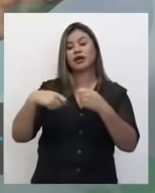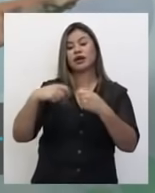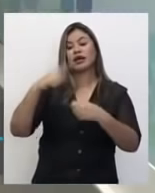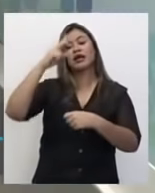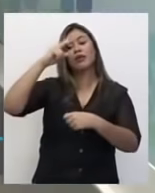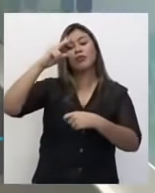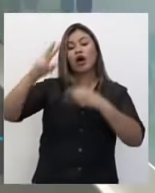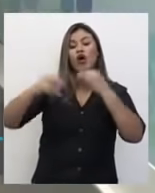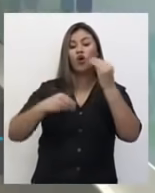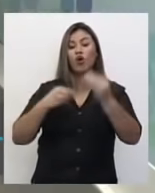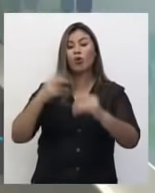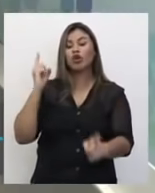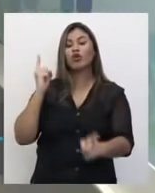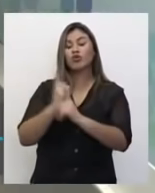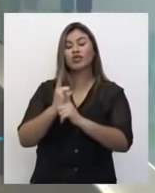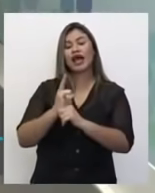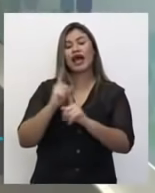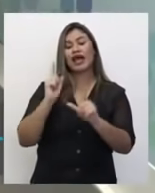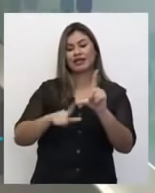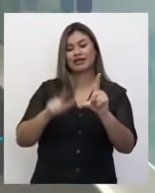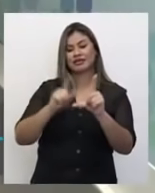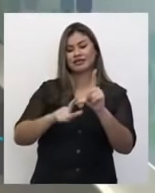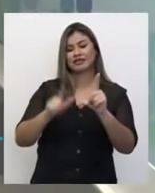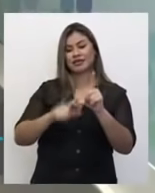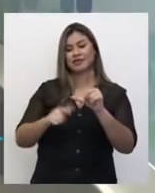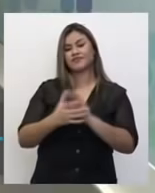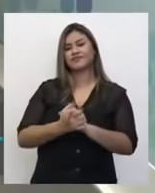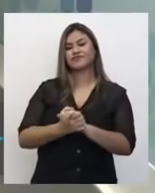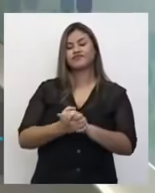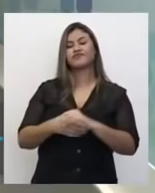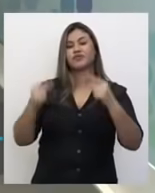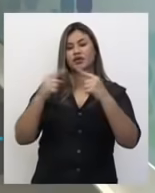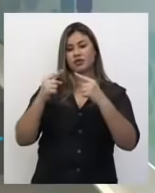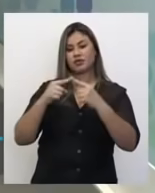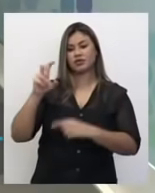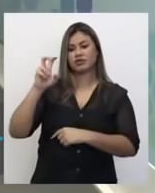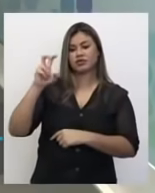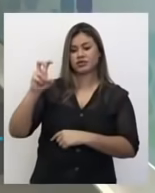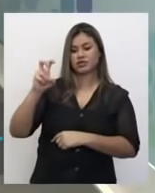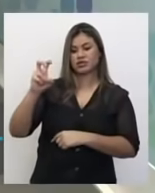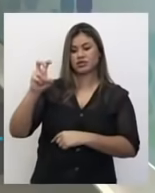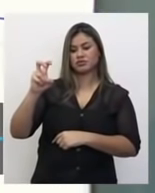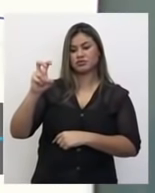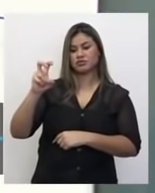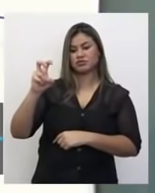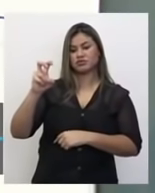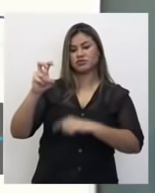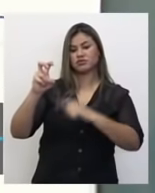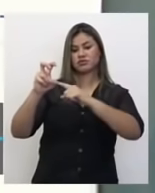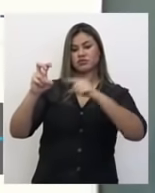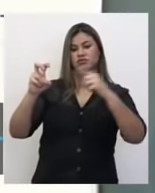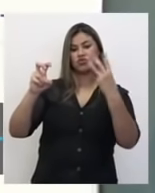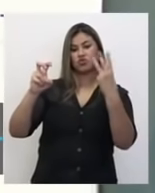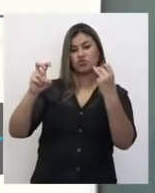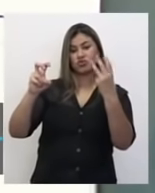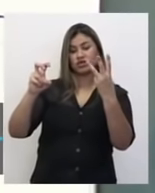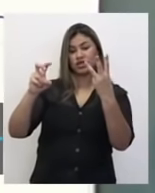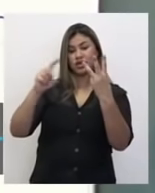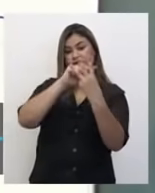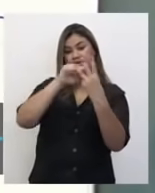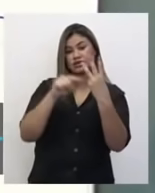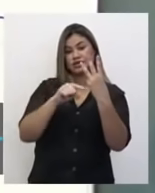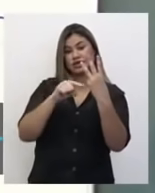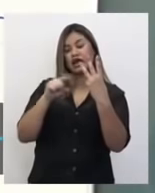a gente vai descobrir a letra. E a letra são sempre os cinco primeiros dígitos são a letra e os três últimos é maiúscula ou